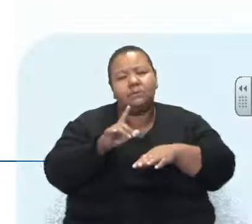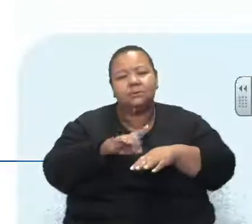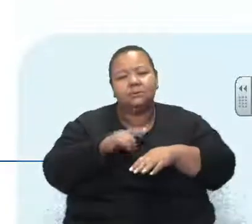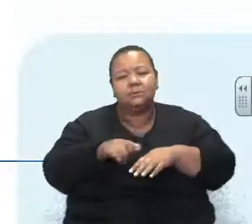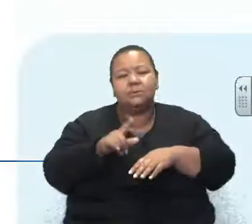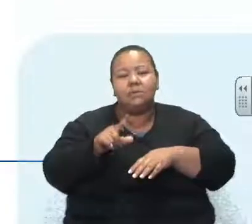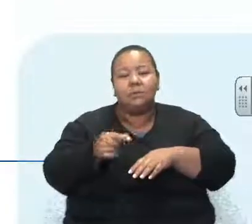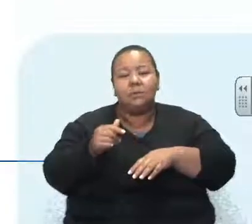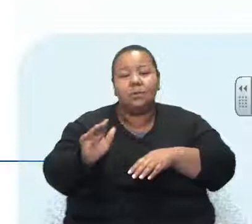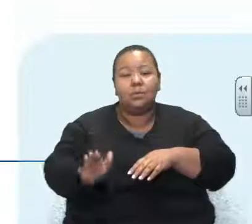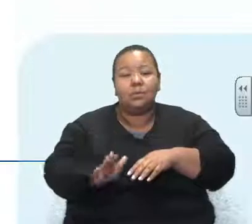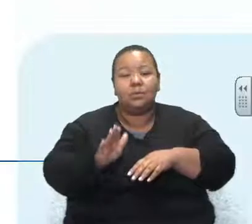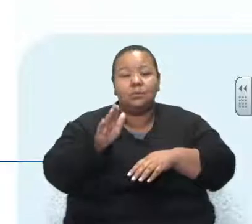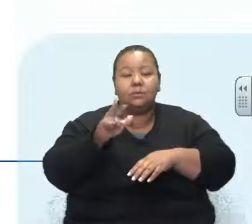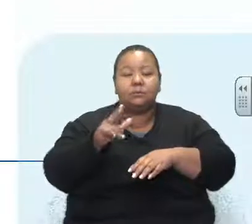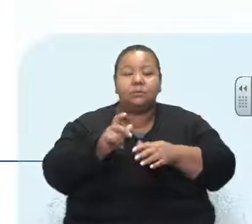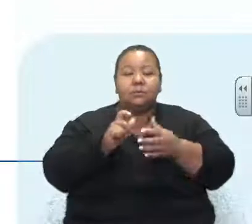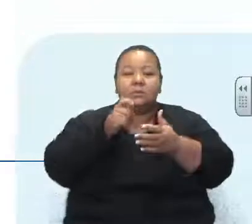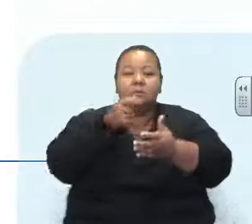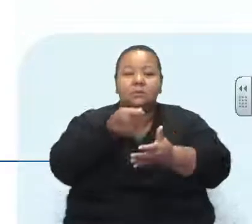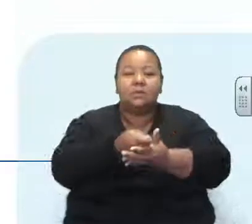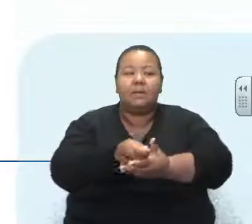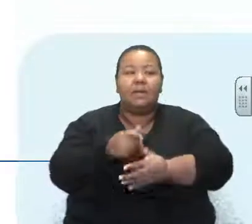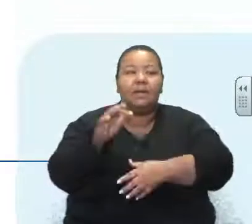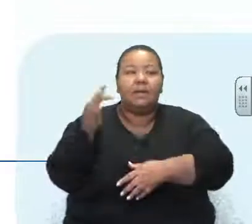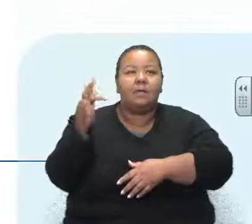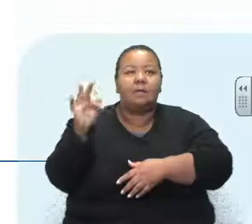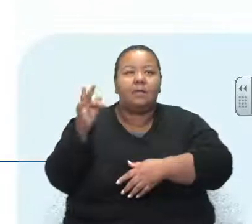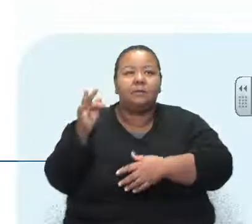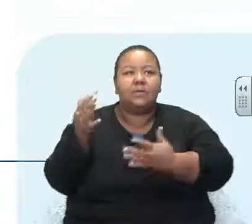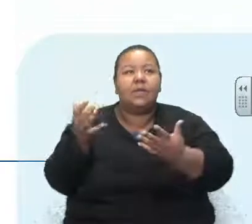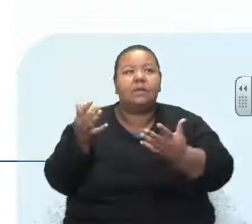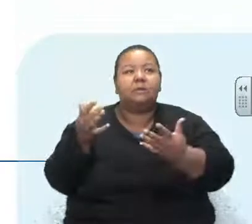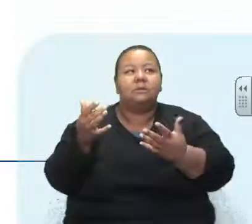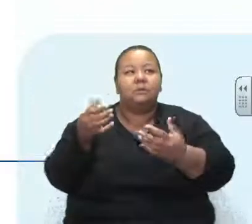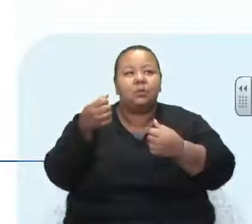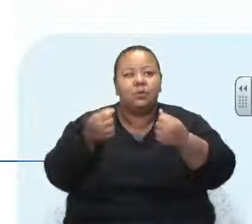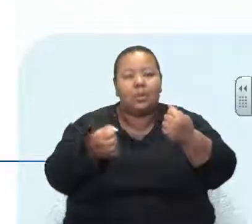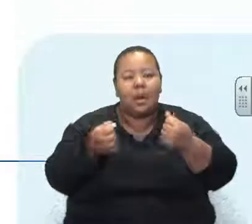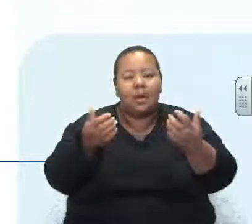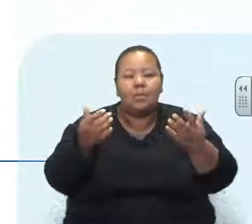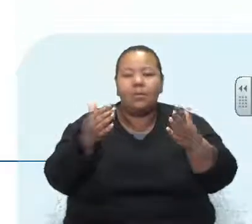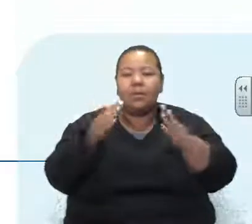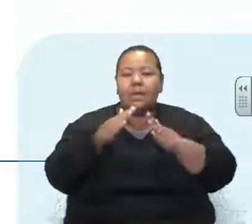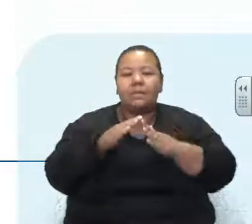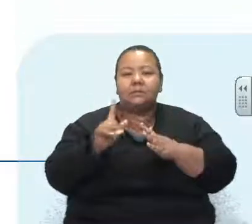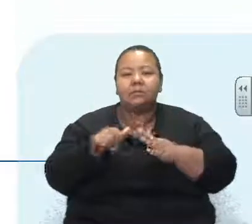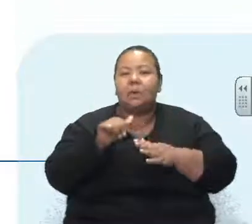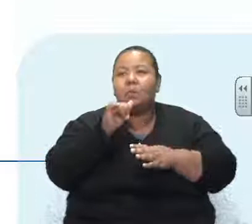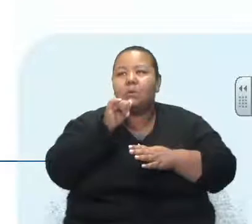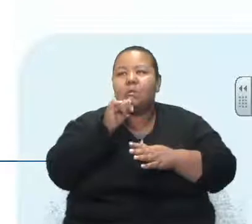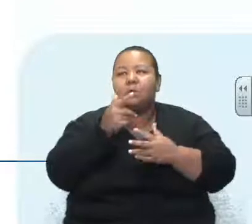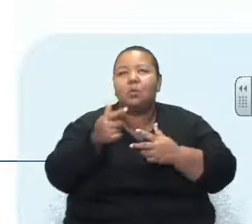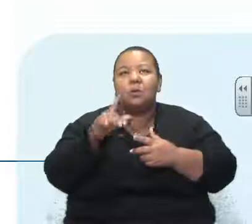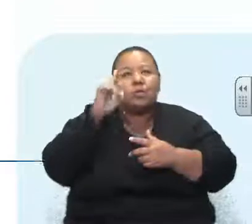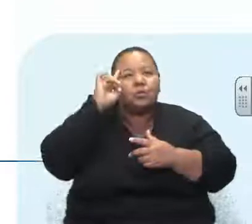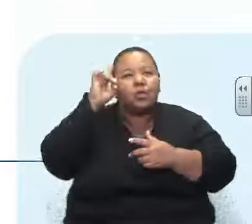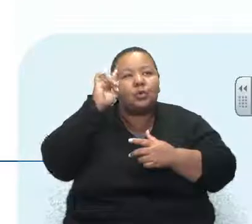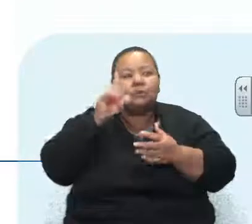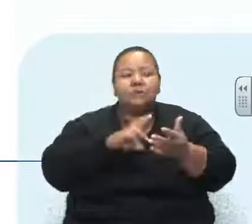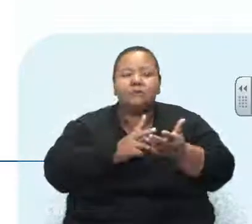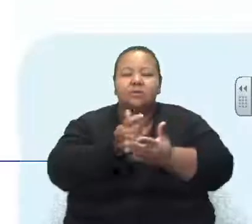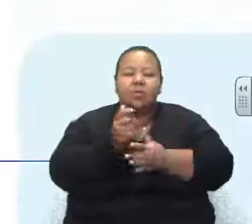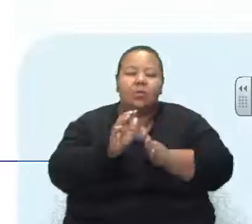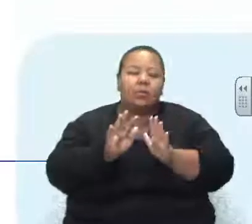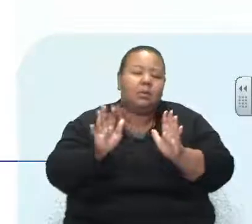alto preço, seria como se você pagasse uma faculdade, comprasse um carro, comprasse uma casa. Não são produtos que você vai ali na esquina e compra como se